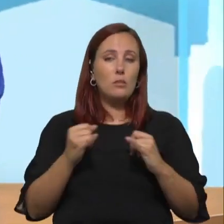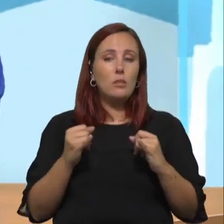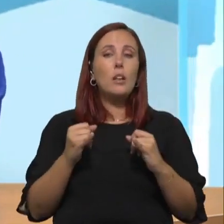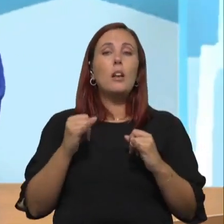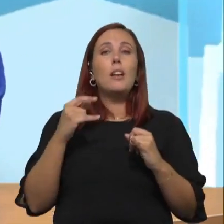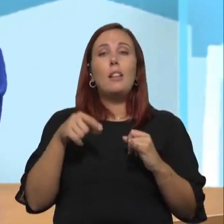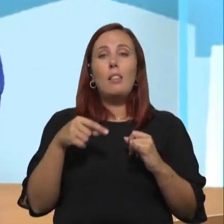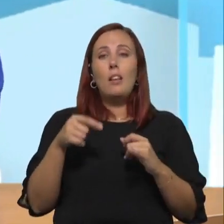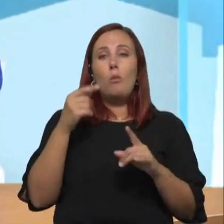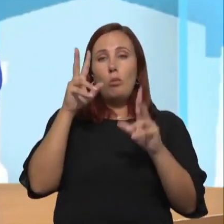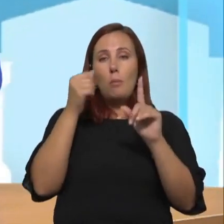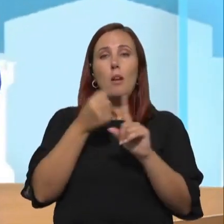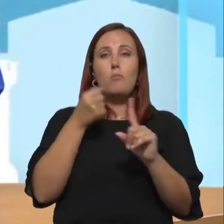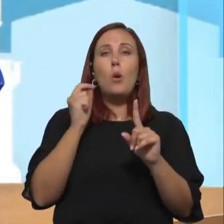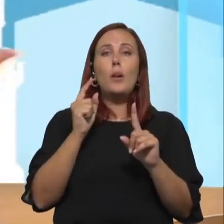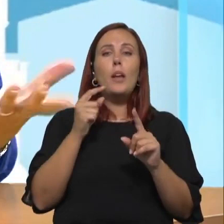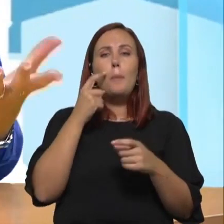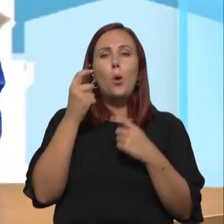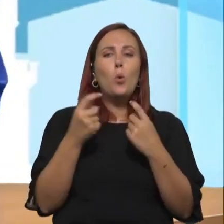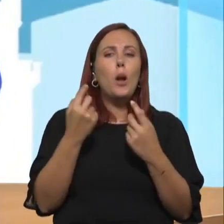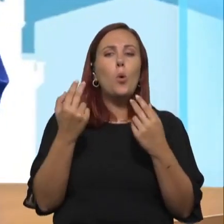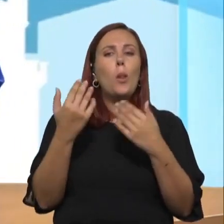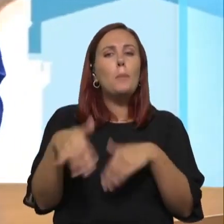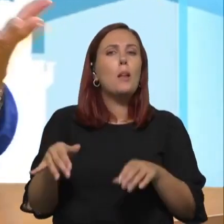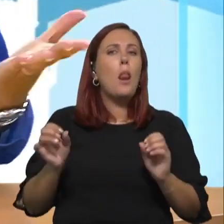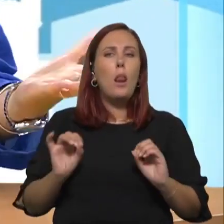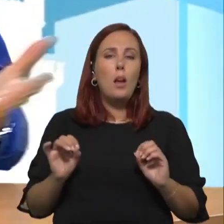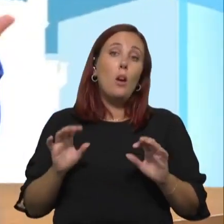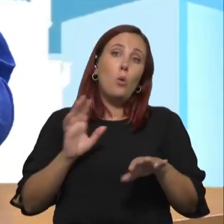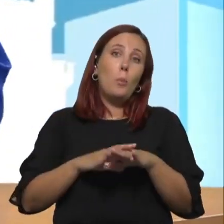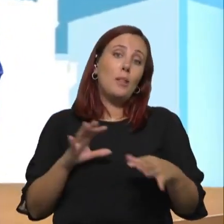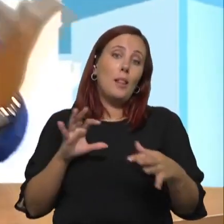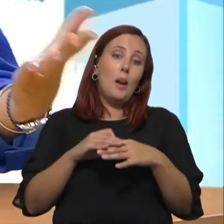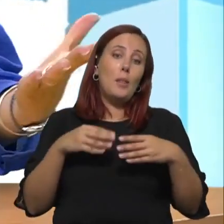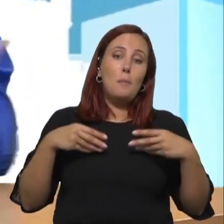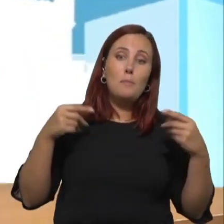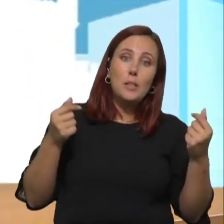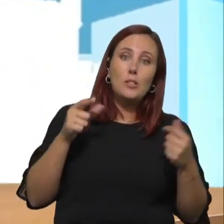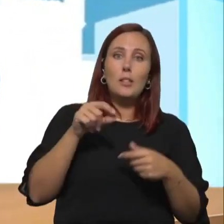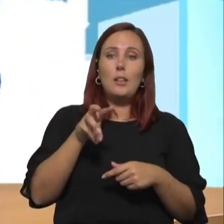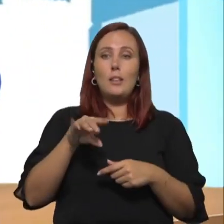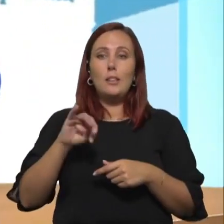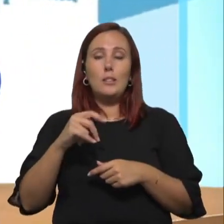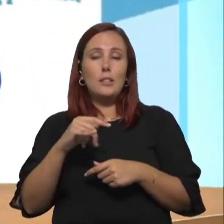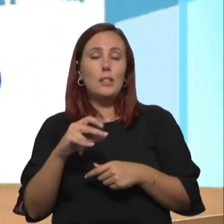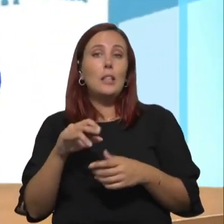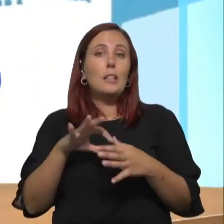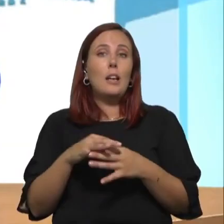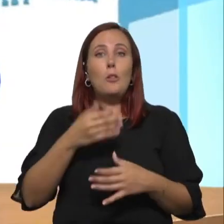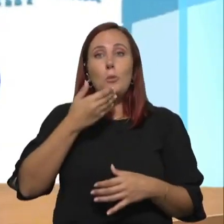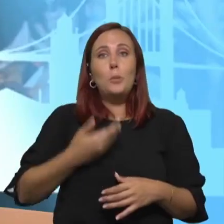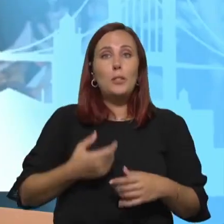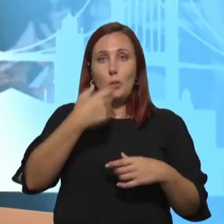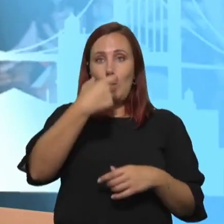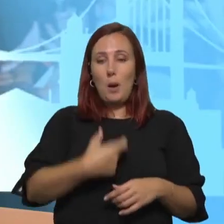desafiante, à procura do não limite, porque tem a ver com isso, a espiritualidade e a mística têm a ver com uma experiência humana. E